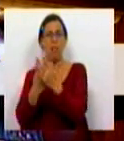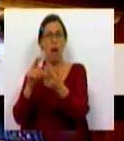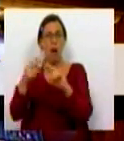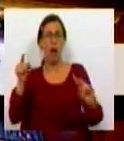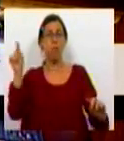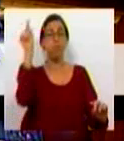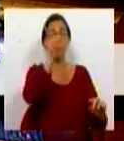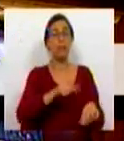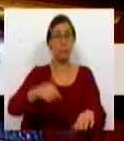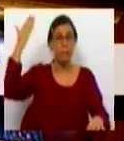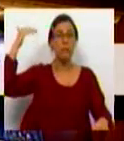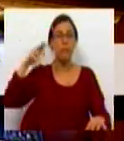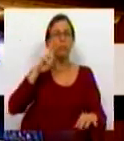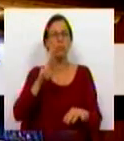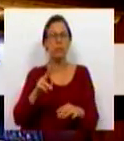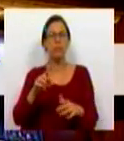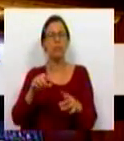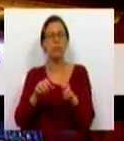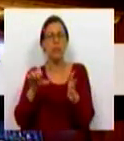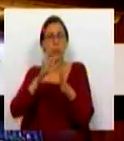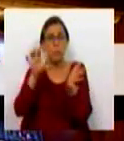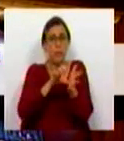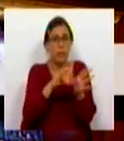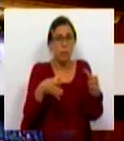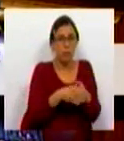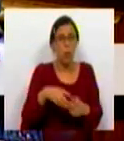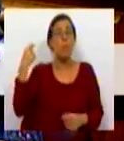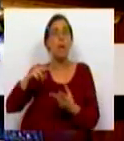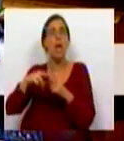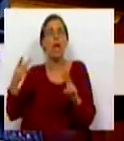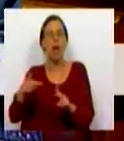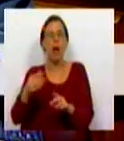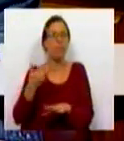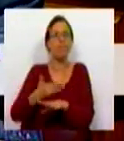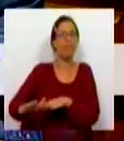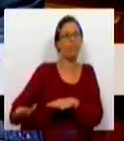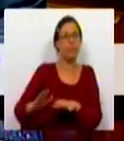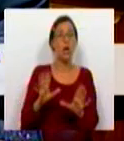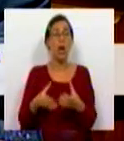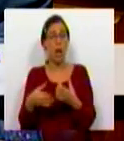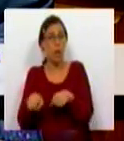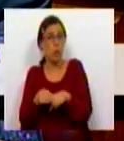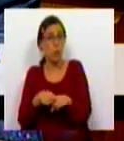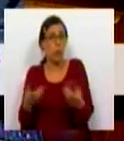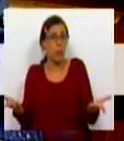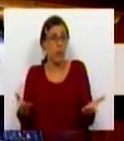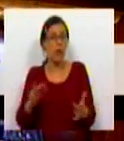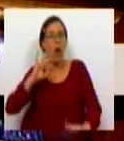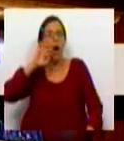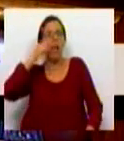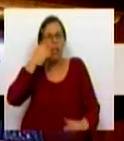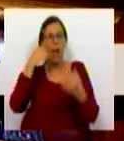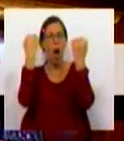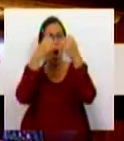Nessa altura, assistimos a um aumento do centralismo. Os autarcas foram o parente pobre da classe política. O ataque